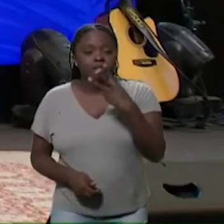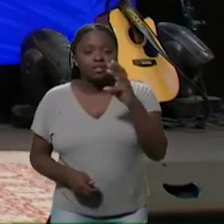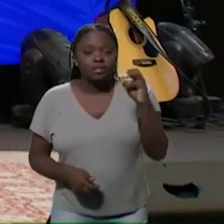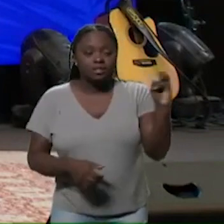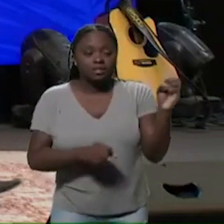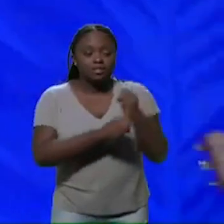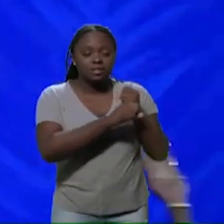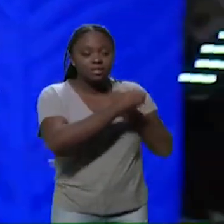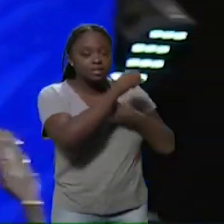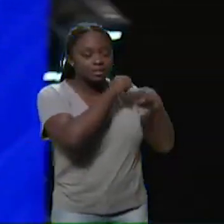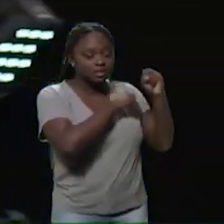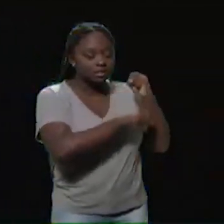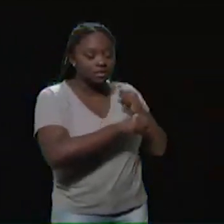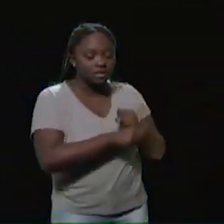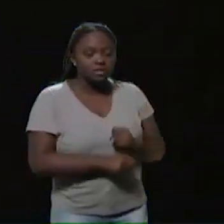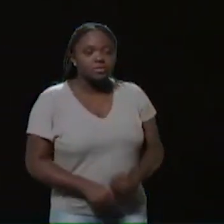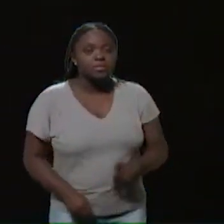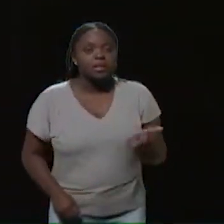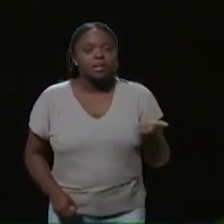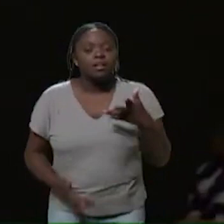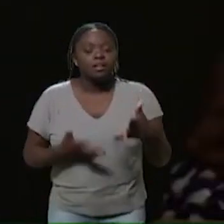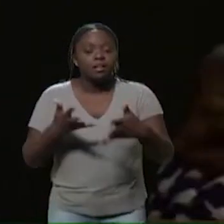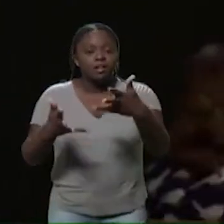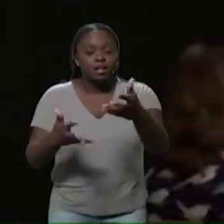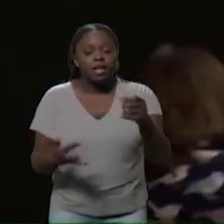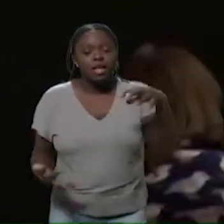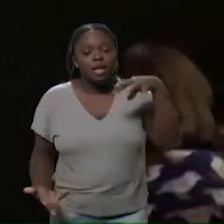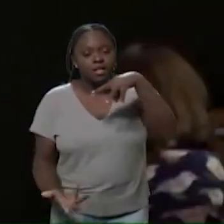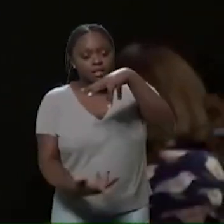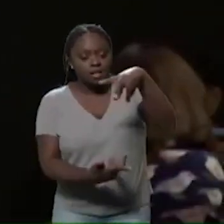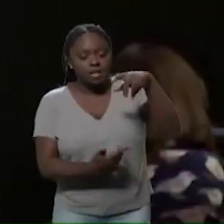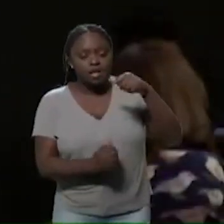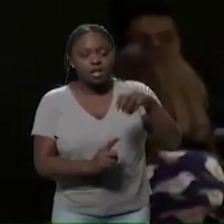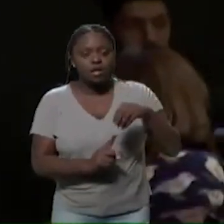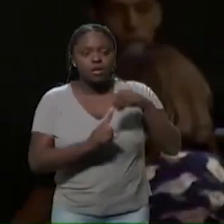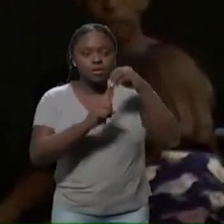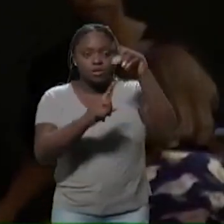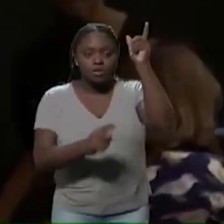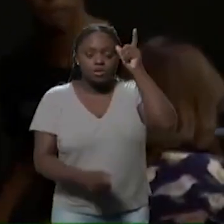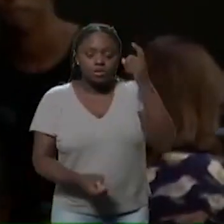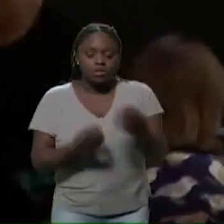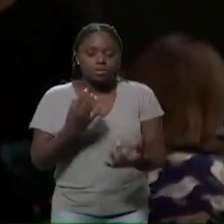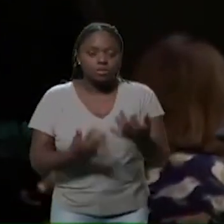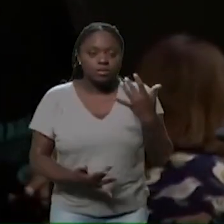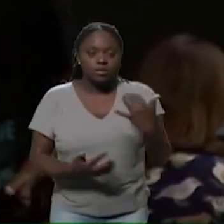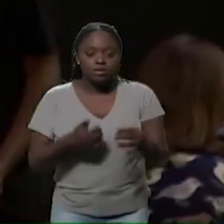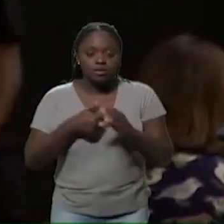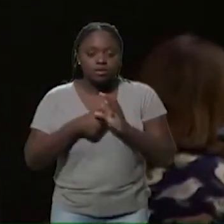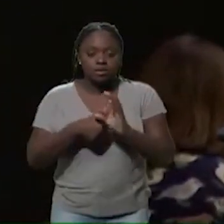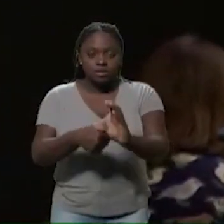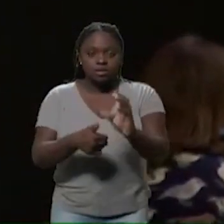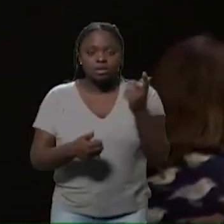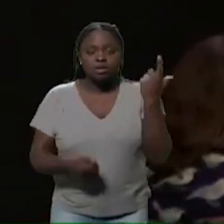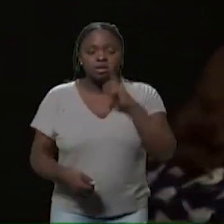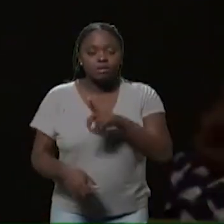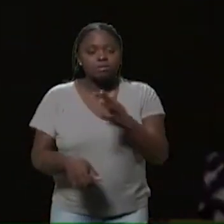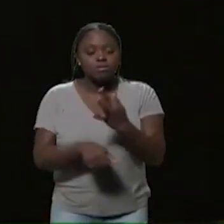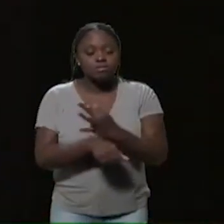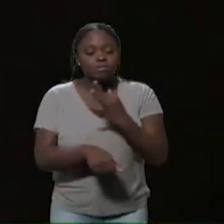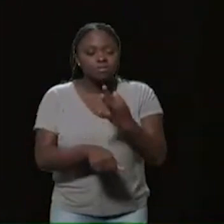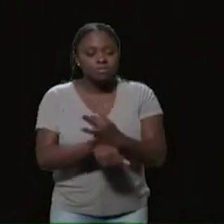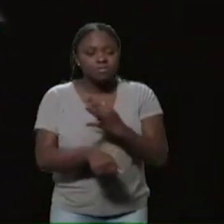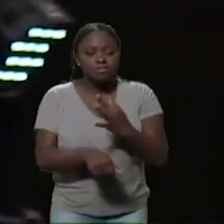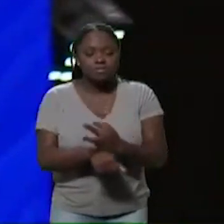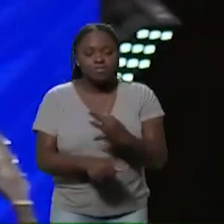atrás. Ele disse o seguinte: a terra é o único inferno que os crentes vão suportar. E a terra é